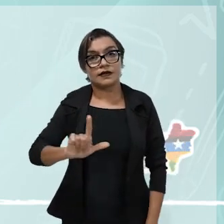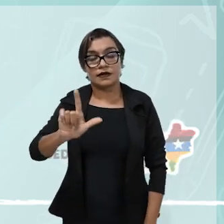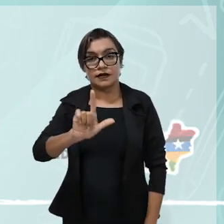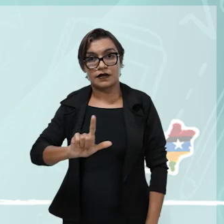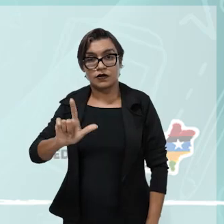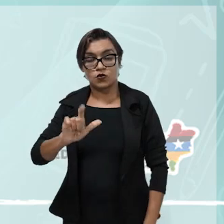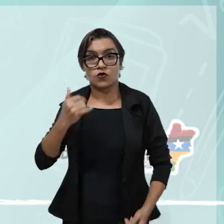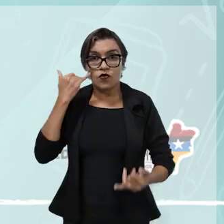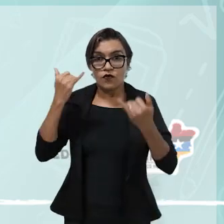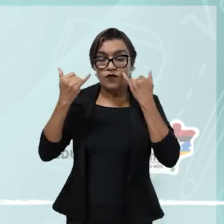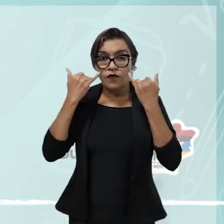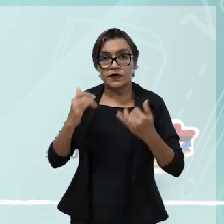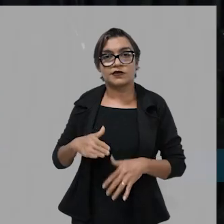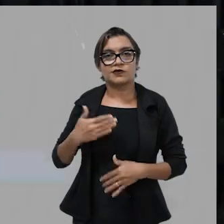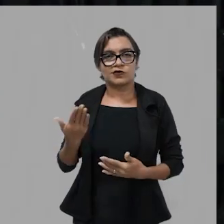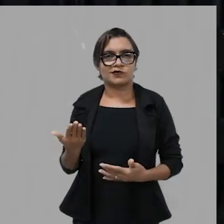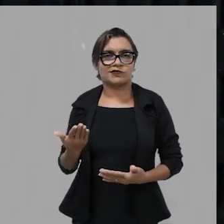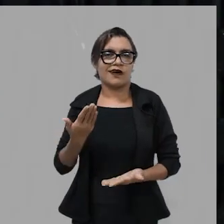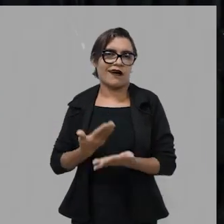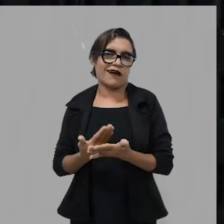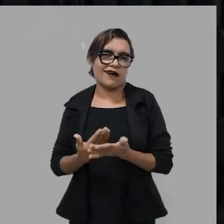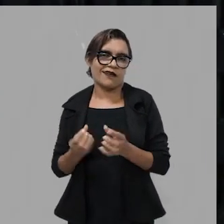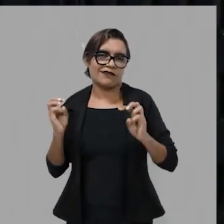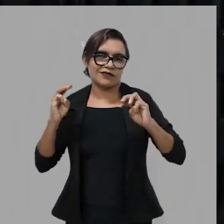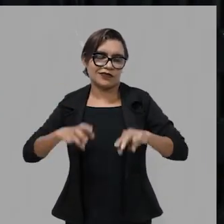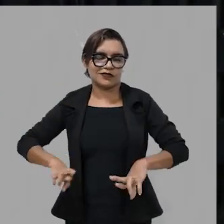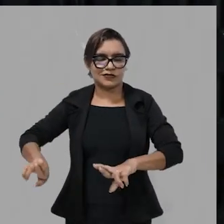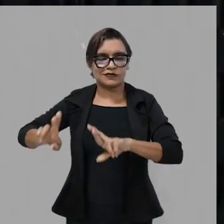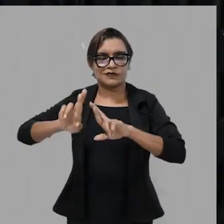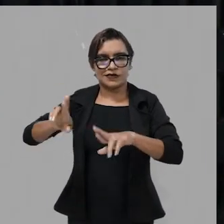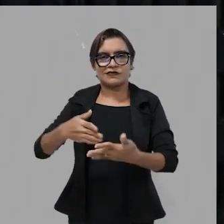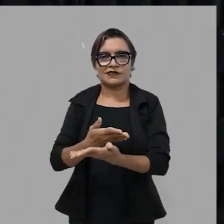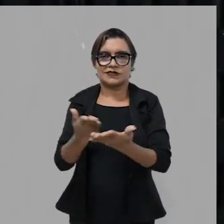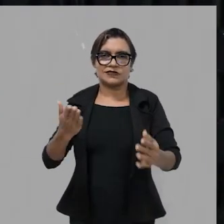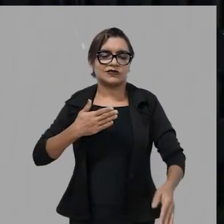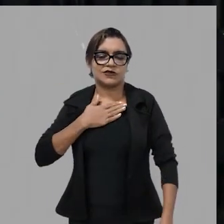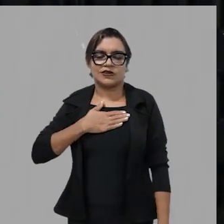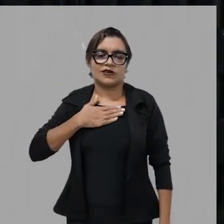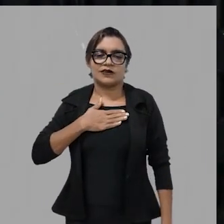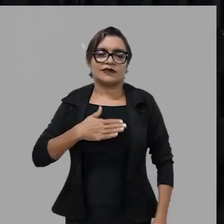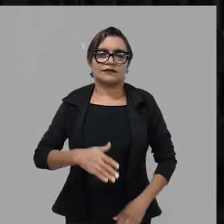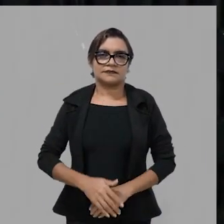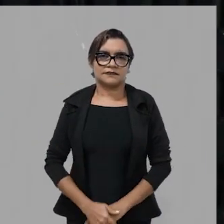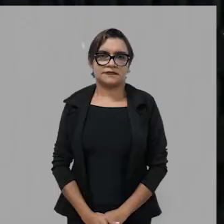informativa. A nossa aula finaliza aqui, espero que vocês tenham gostado e até a próxima.